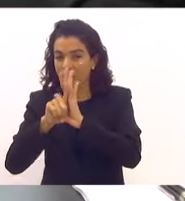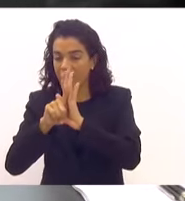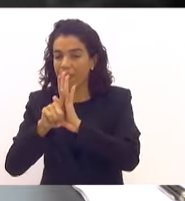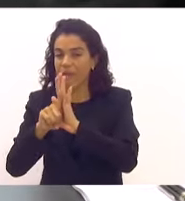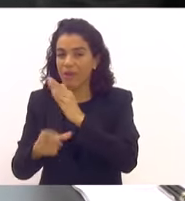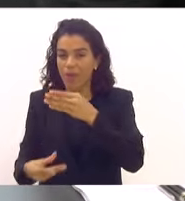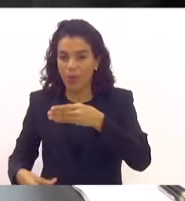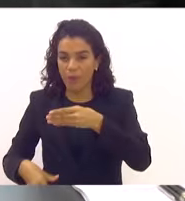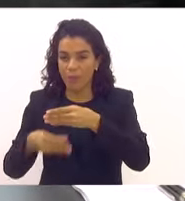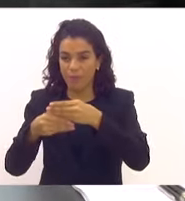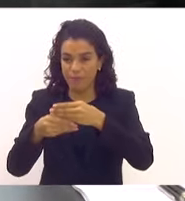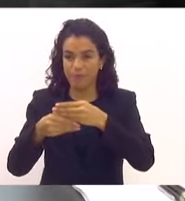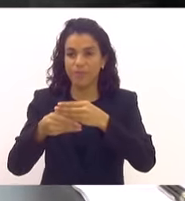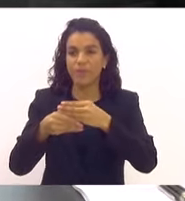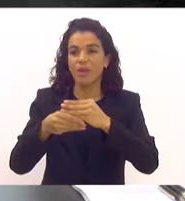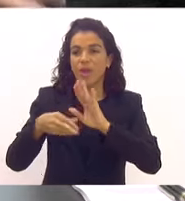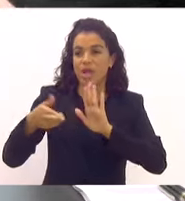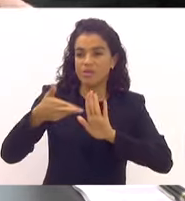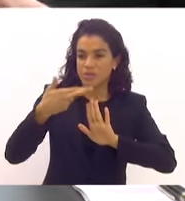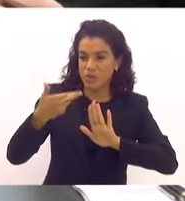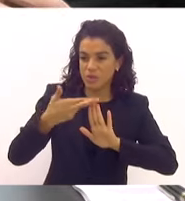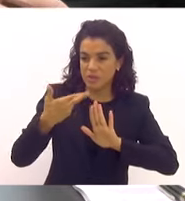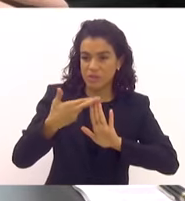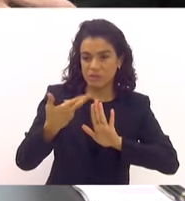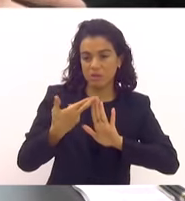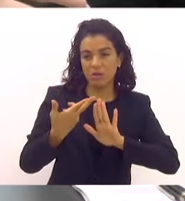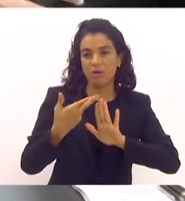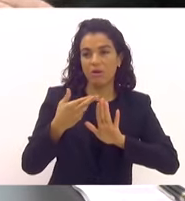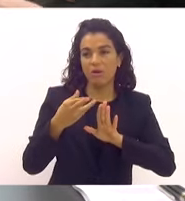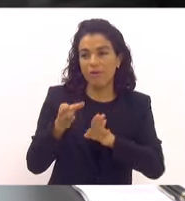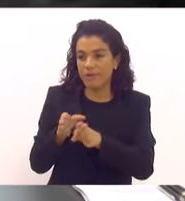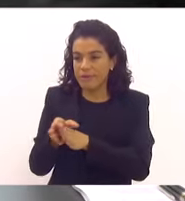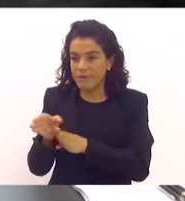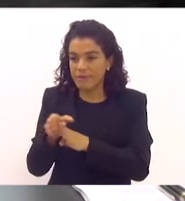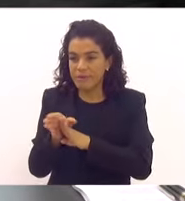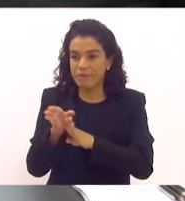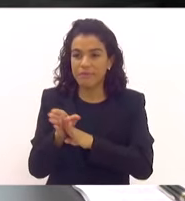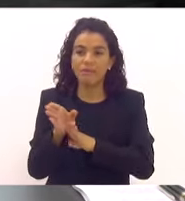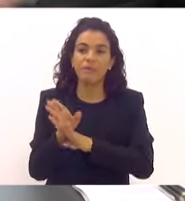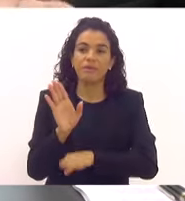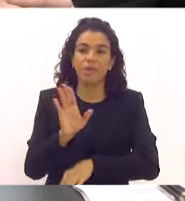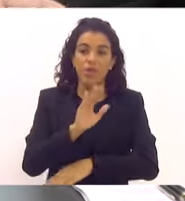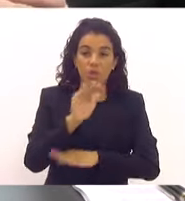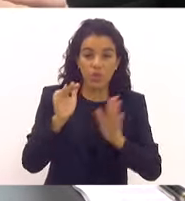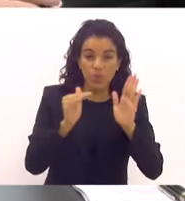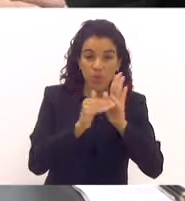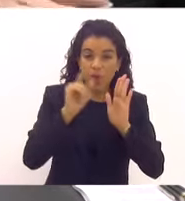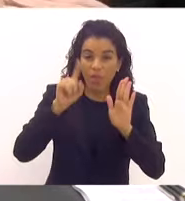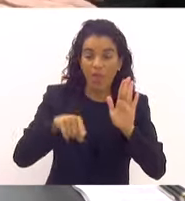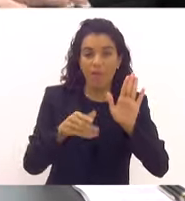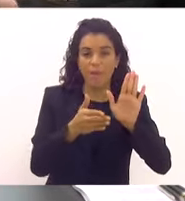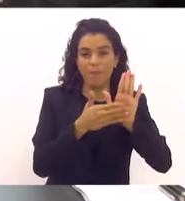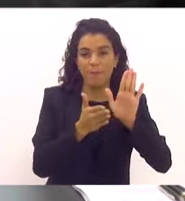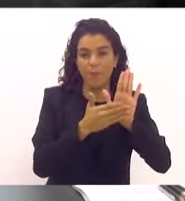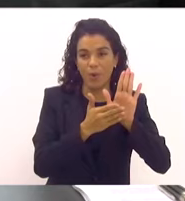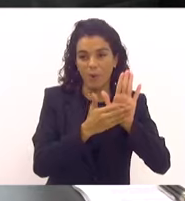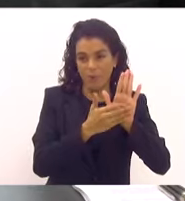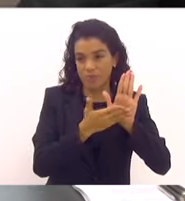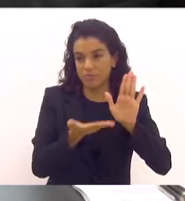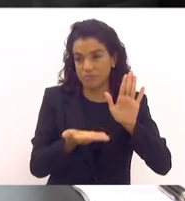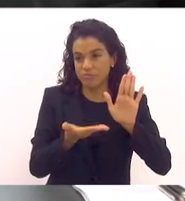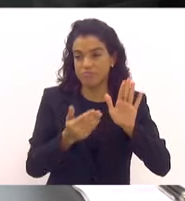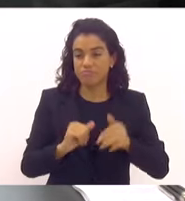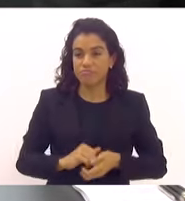complementar, perfeito, projeto de resolução, né, indicações, todas são proposições. Então,